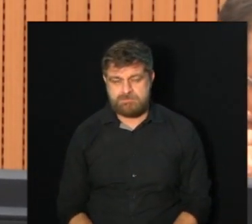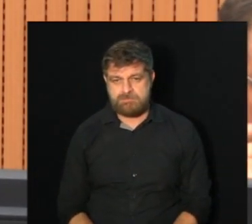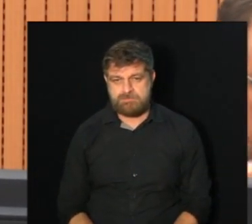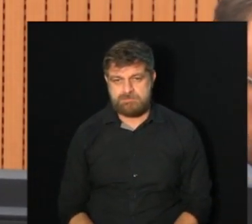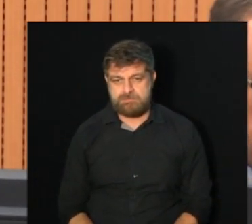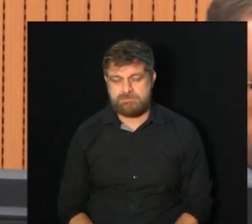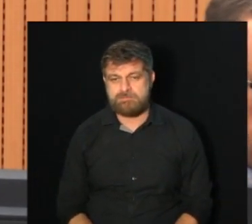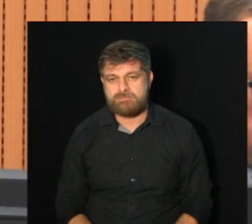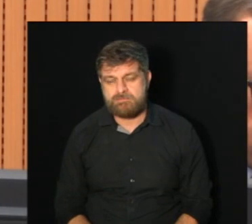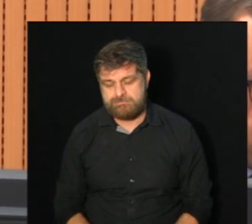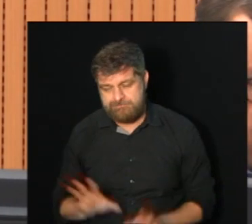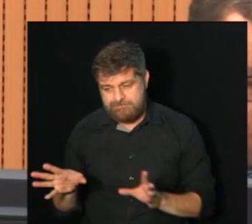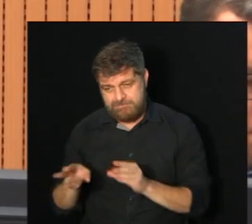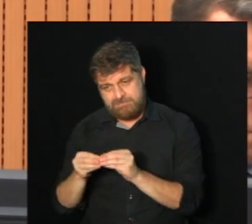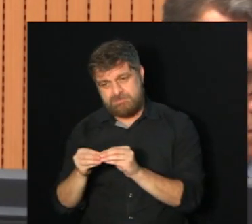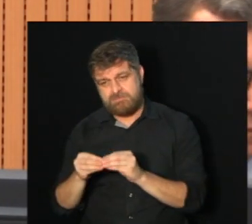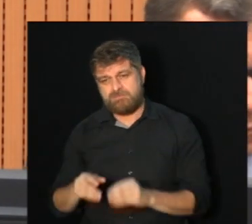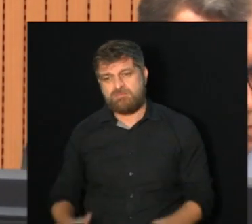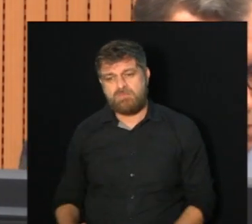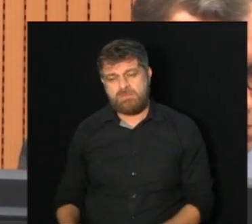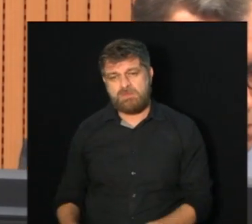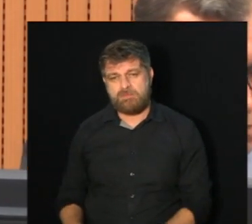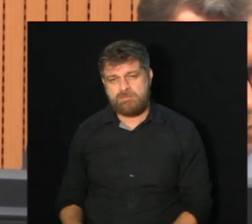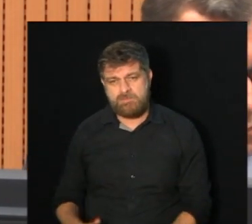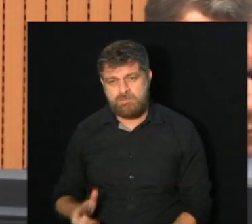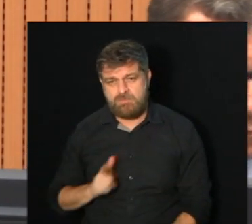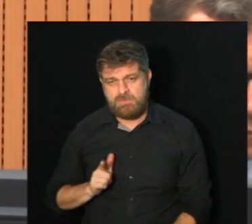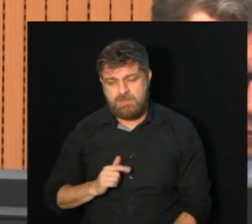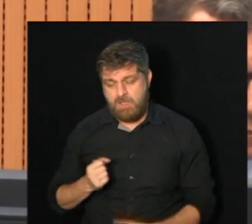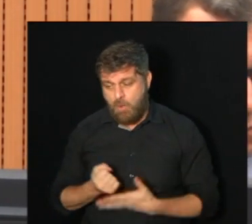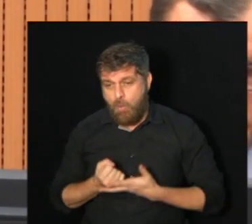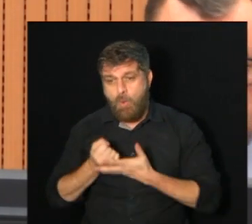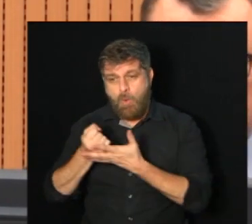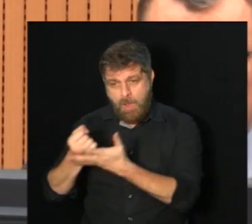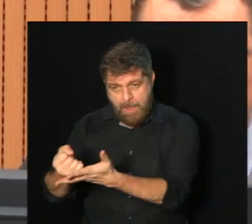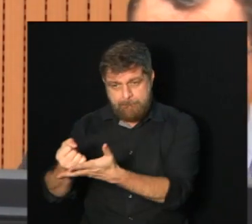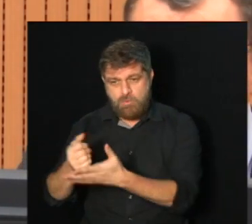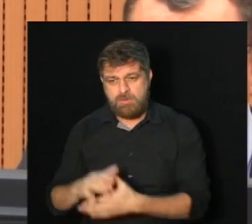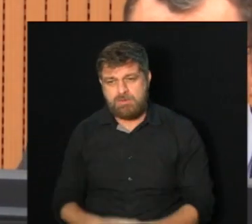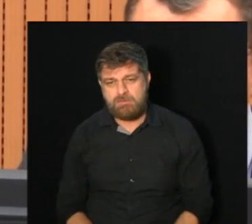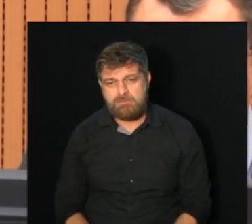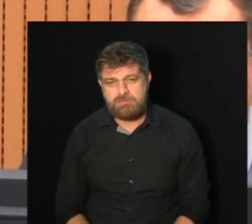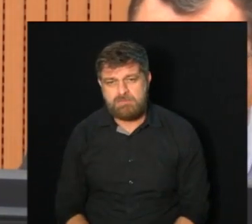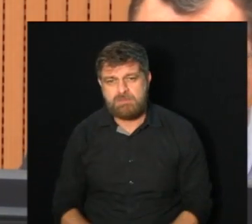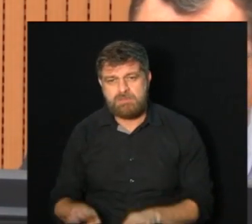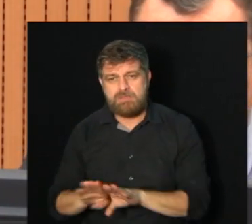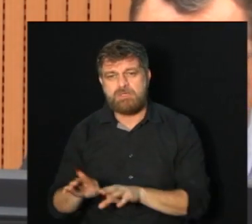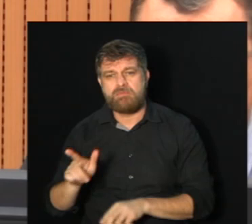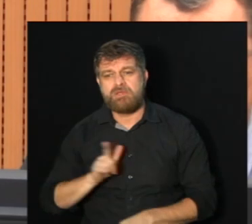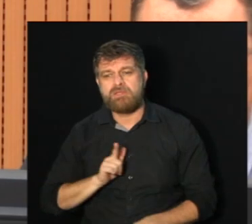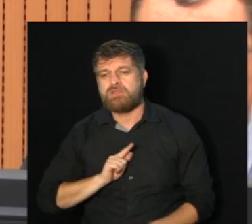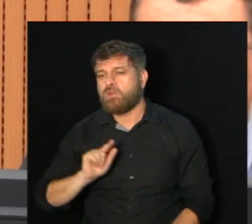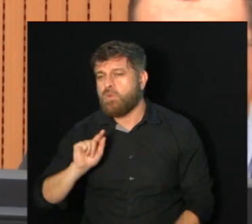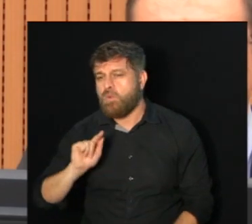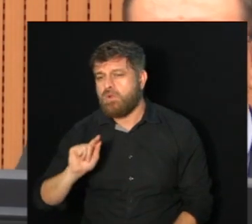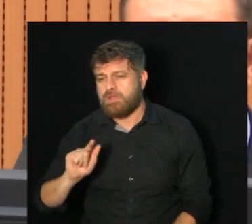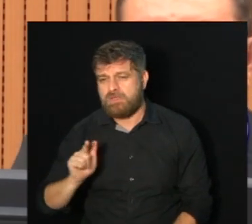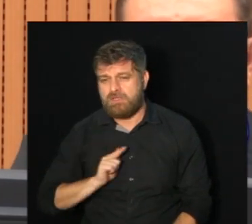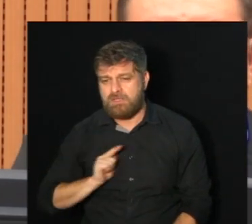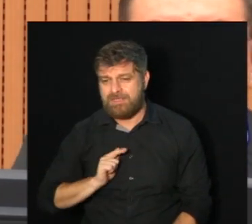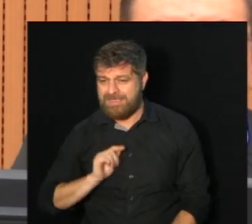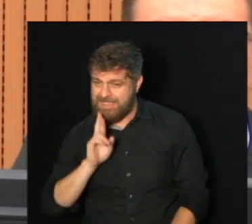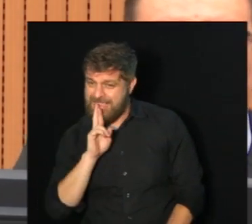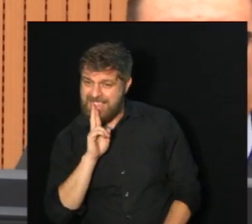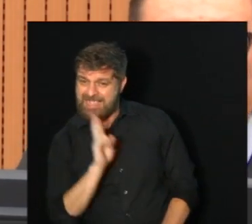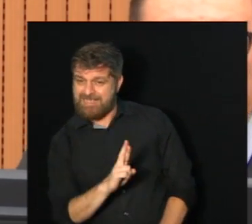Muito bem. Essa é a fase de apoio vivo. E tem também a fase de apoio de